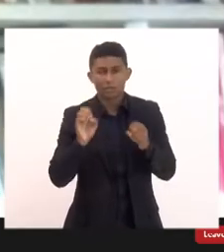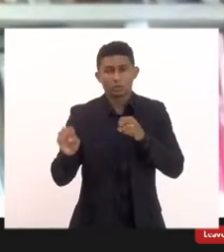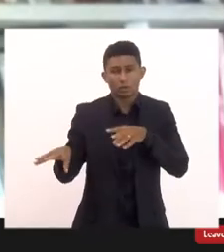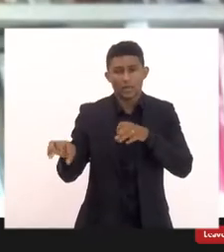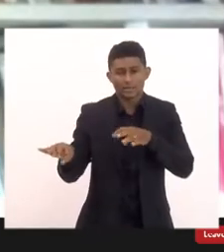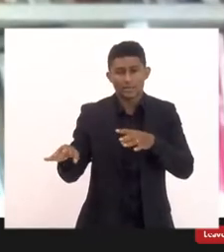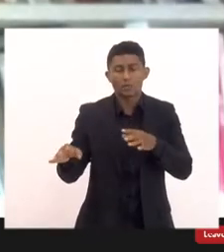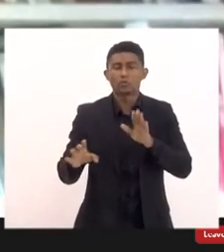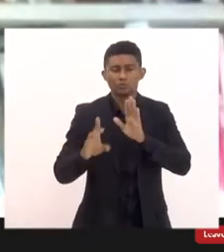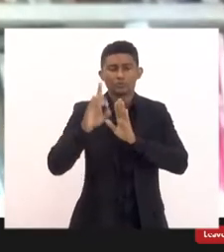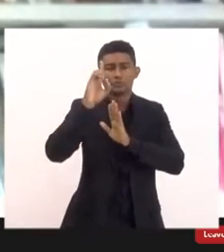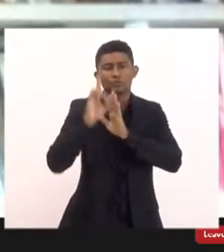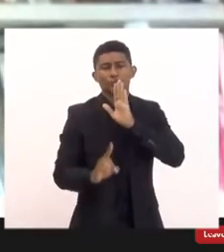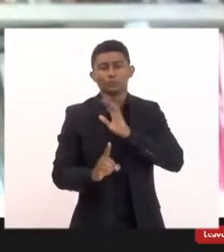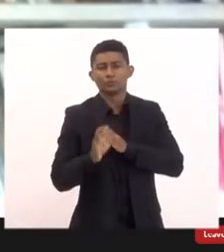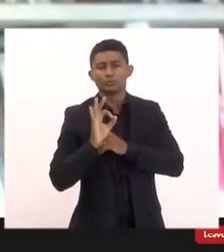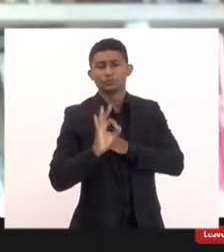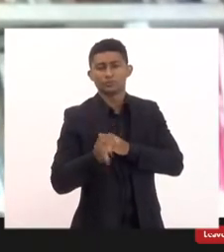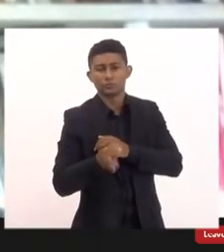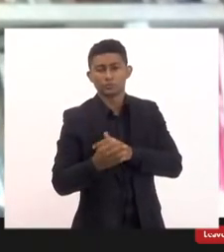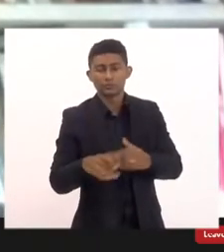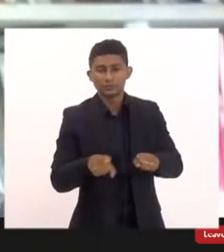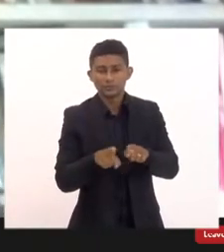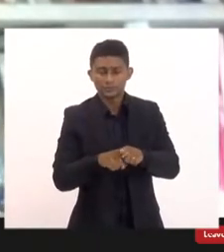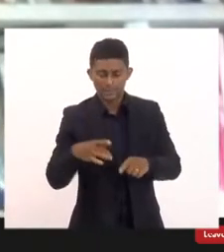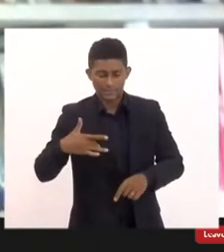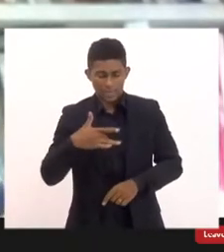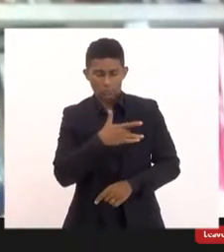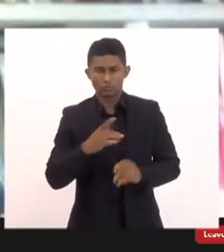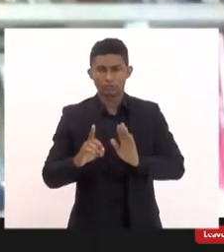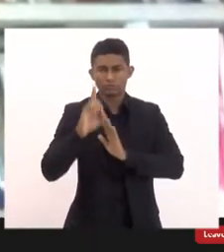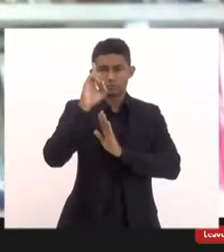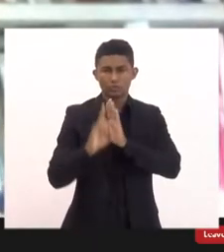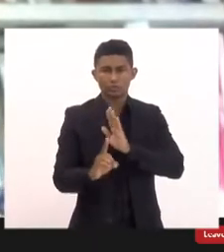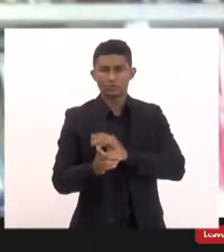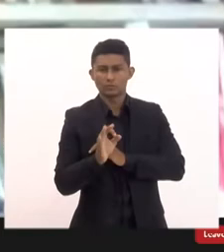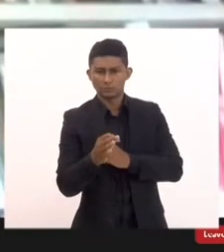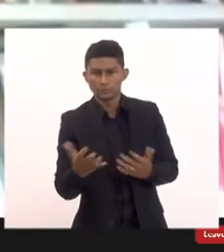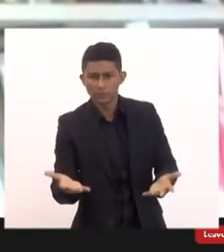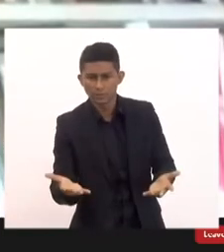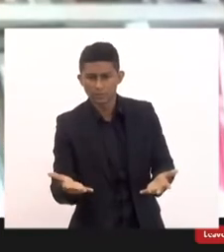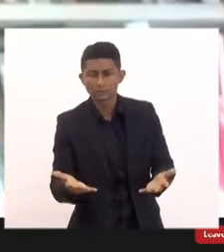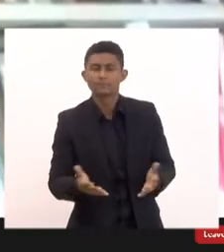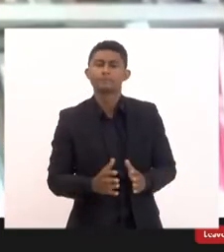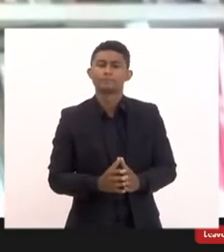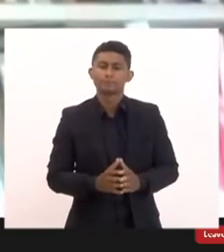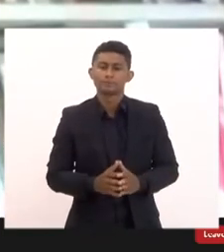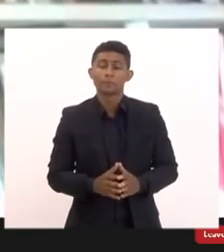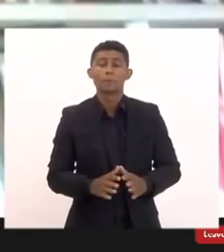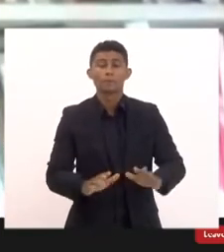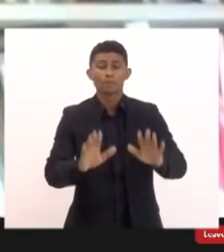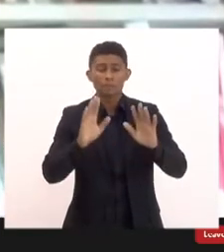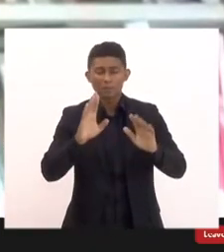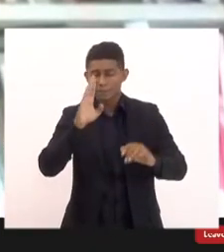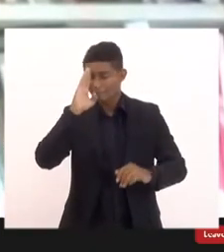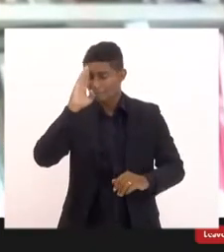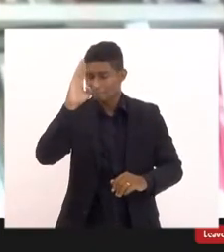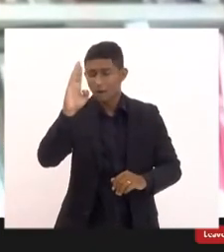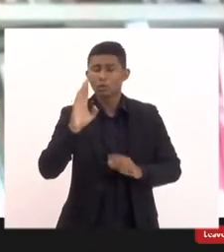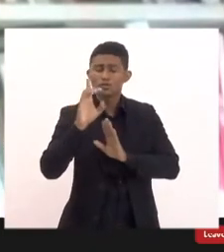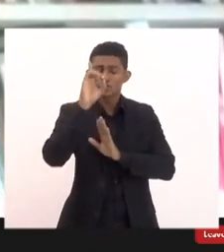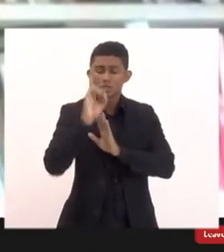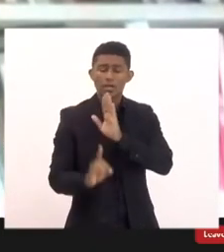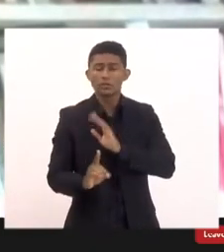saúde, mas, antes de todos esses direitos que são fundantes, é o direito à vida.